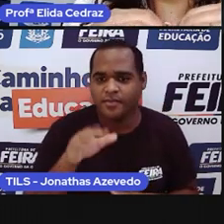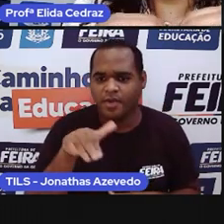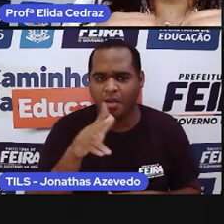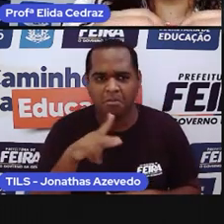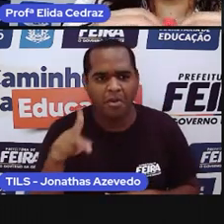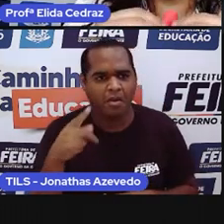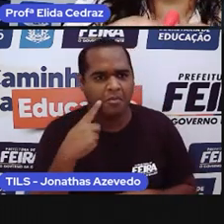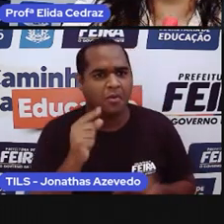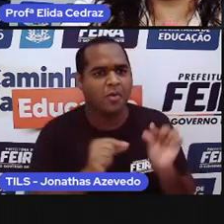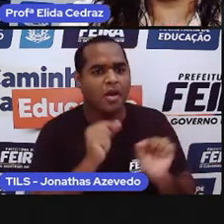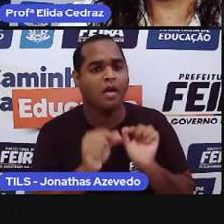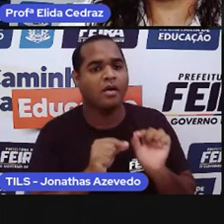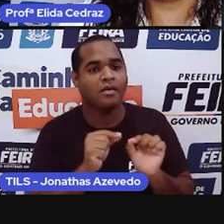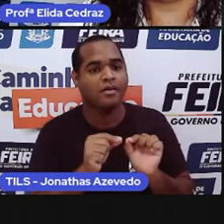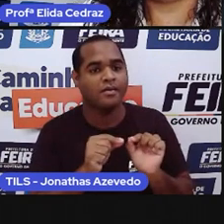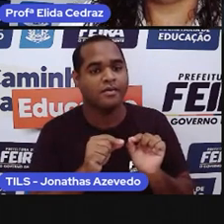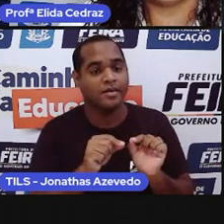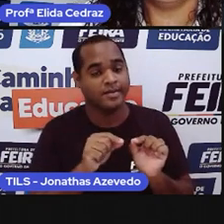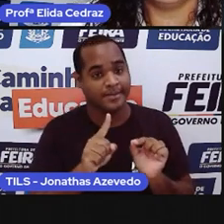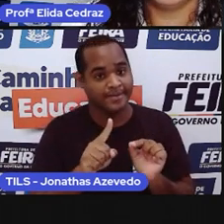Proélida, que bicho é esse?